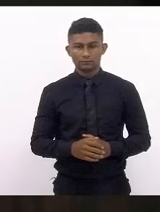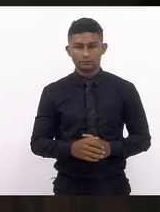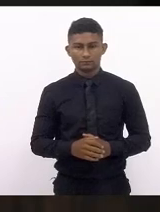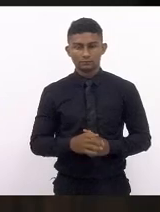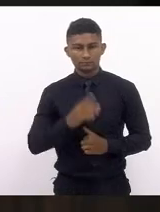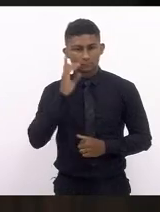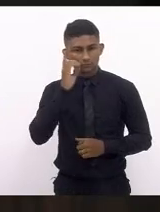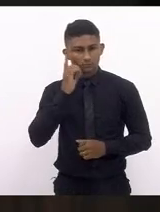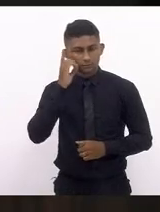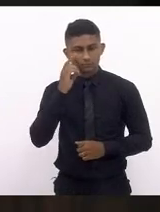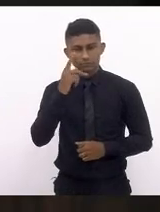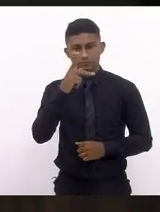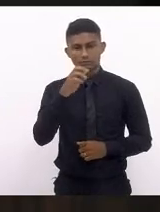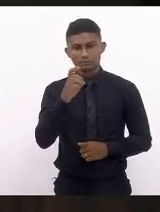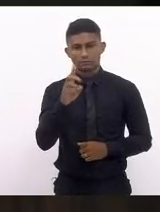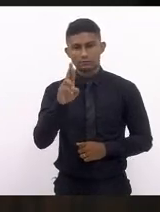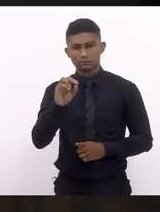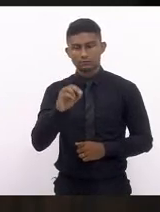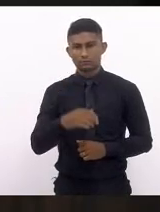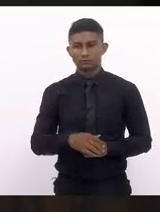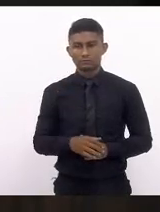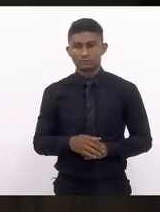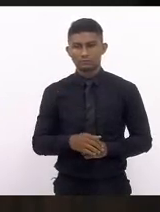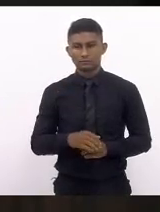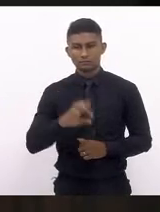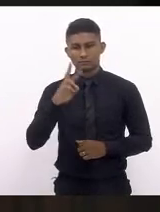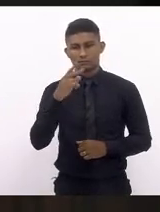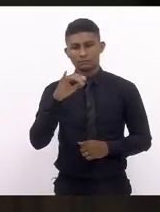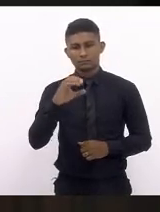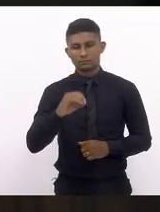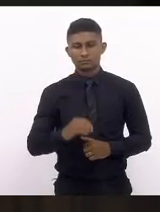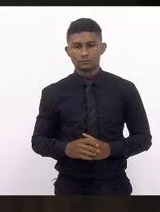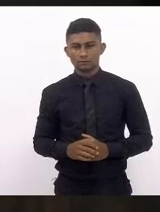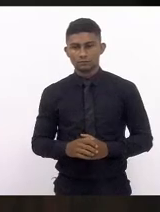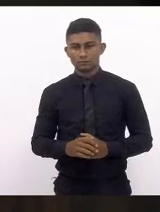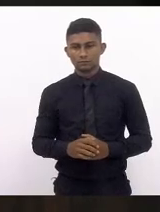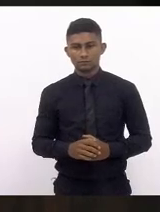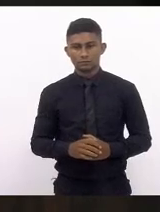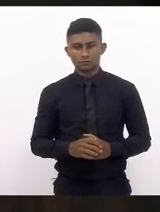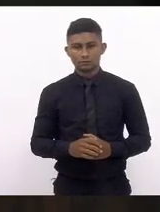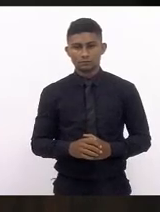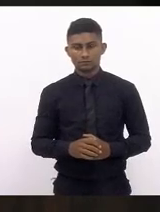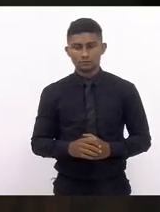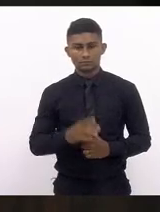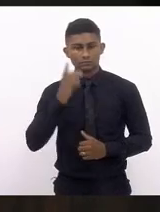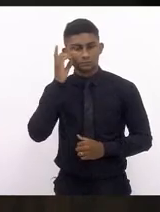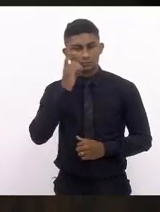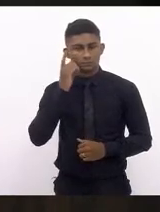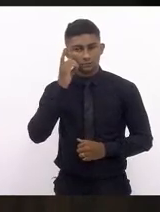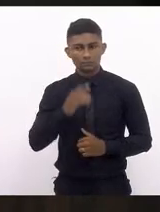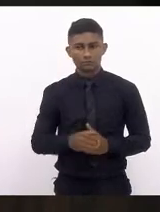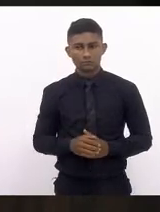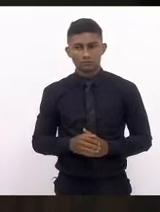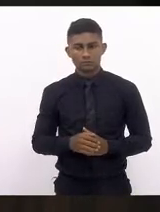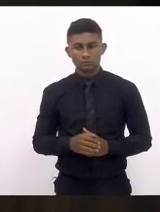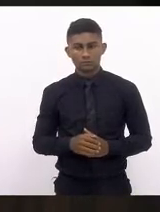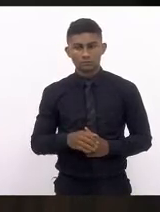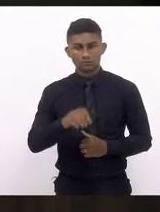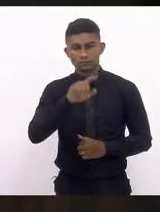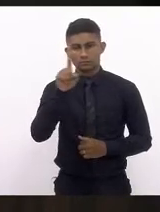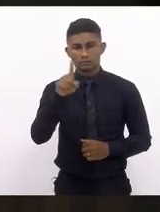o resultado Pedro Ricardo Ricardo pericar Deputado Chico Machado Estado Chico Marcial Deputado tava